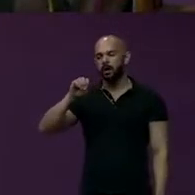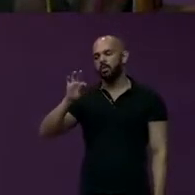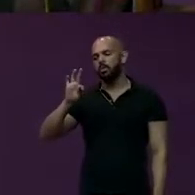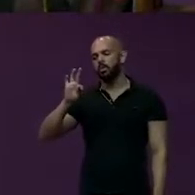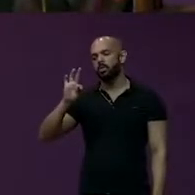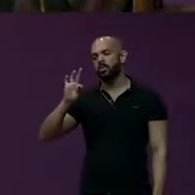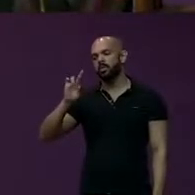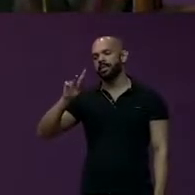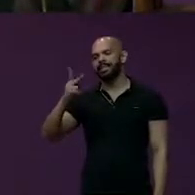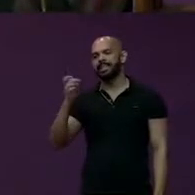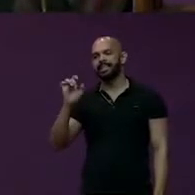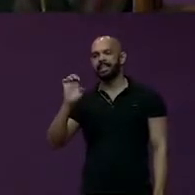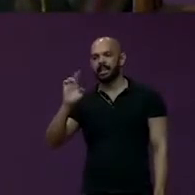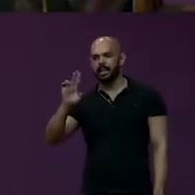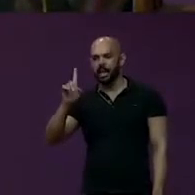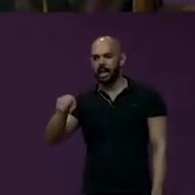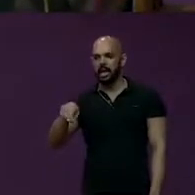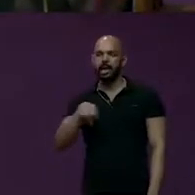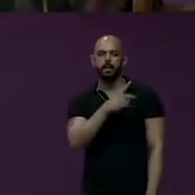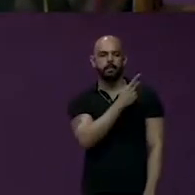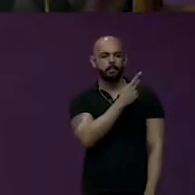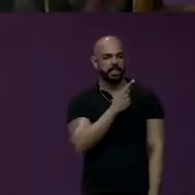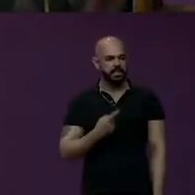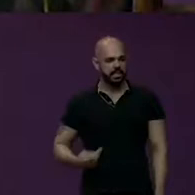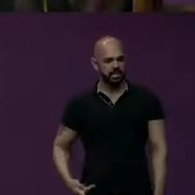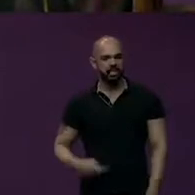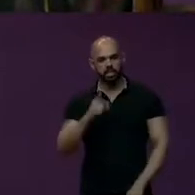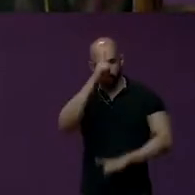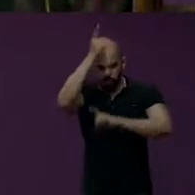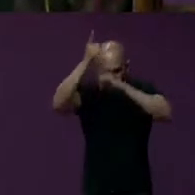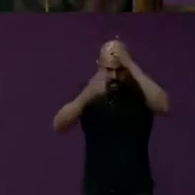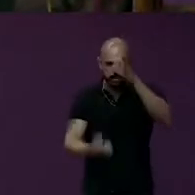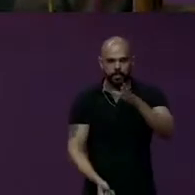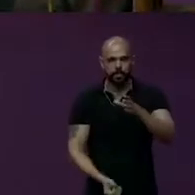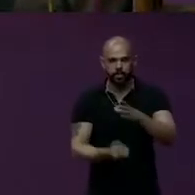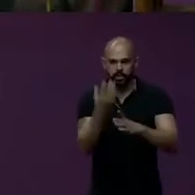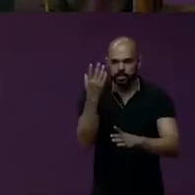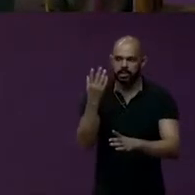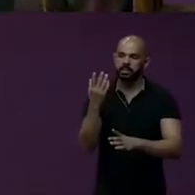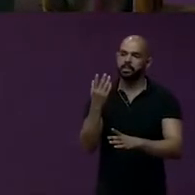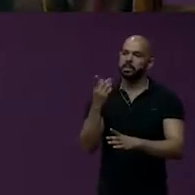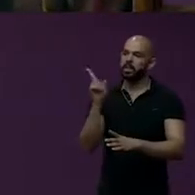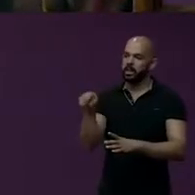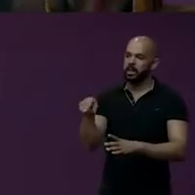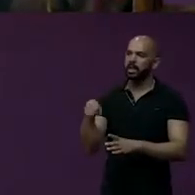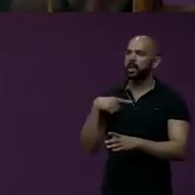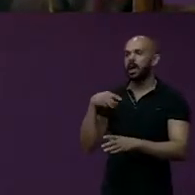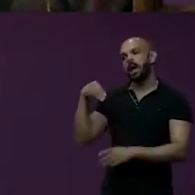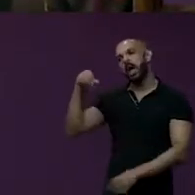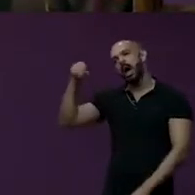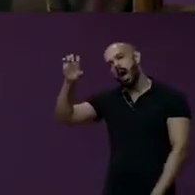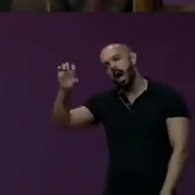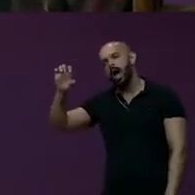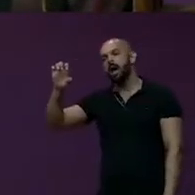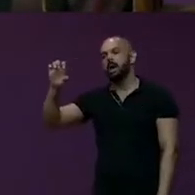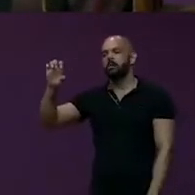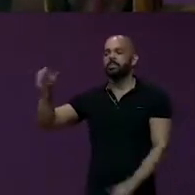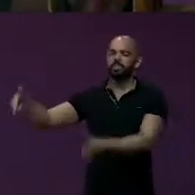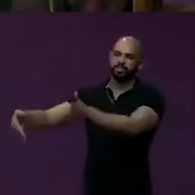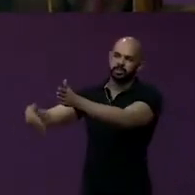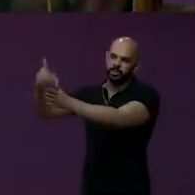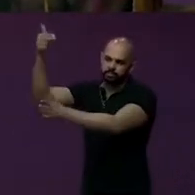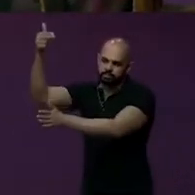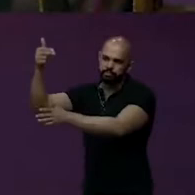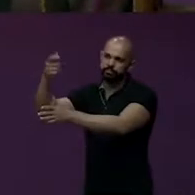vice-presidente de inovação e produção, e que está com a mãe dele, fez uma